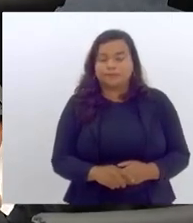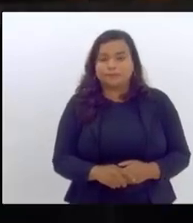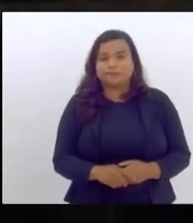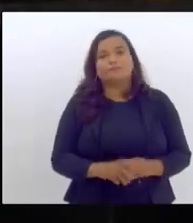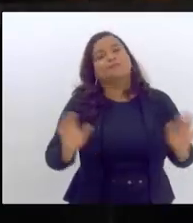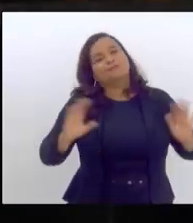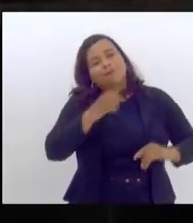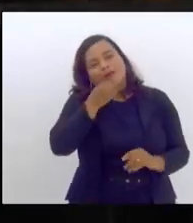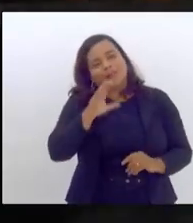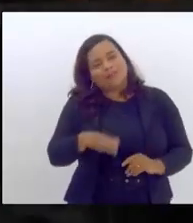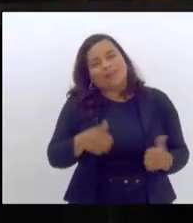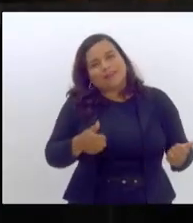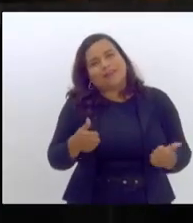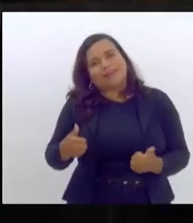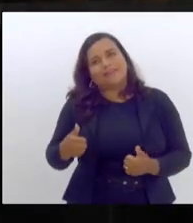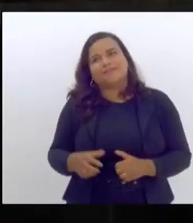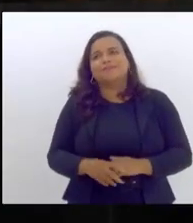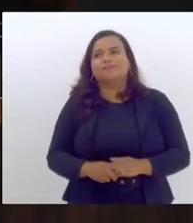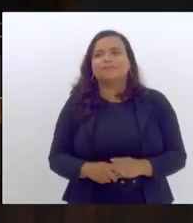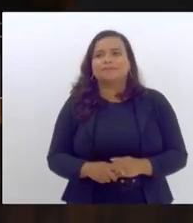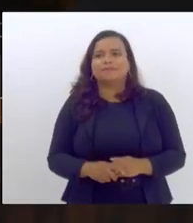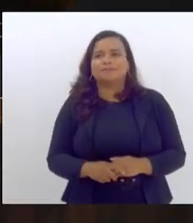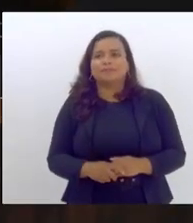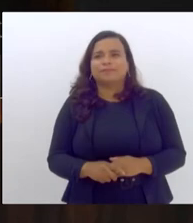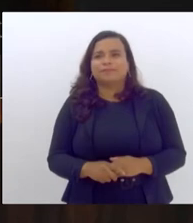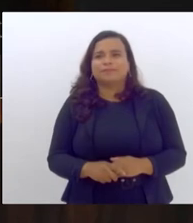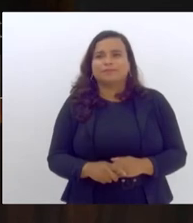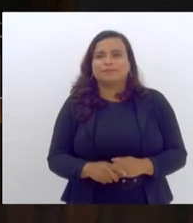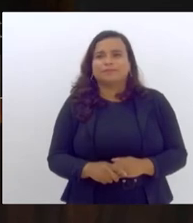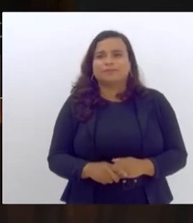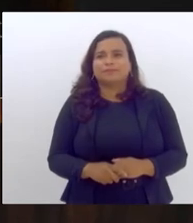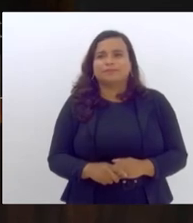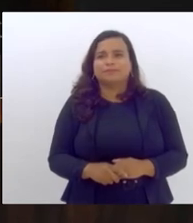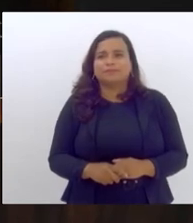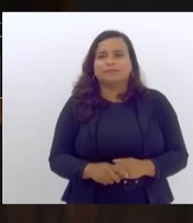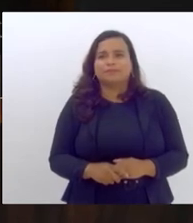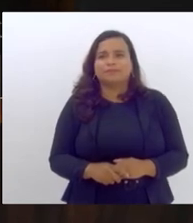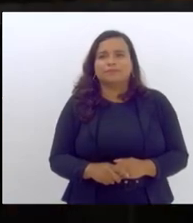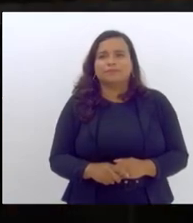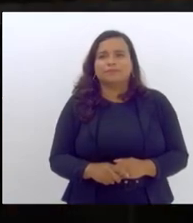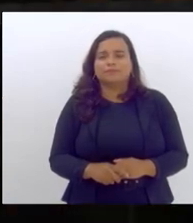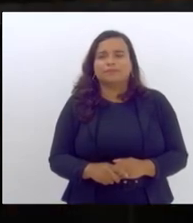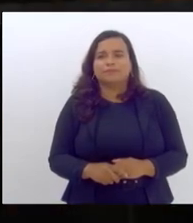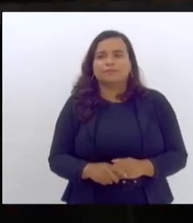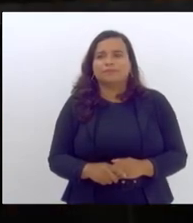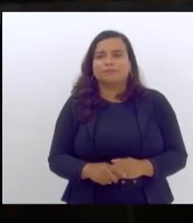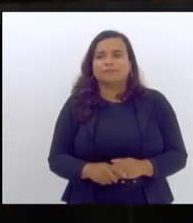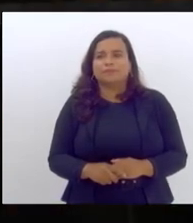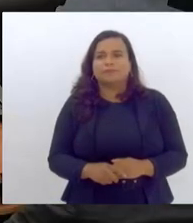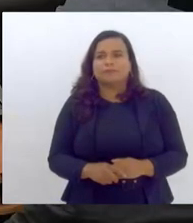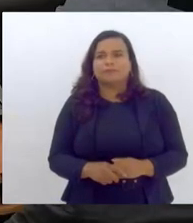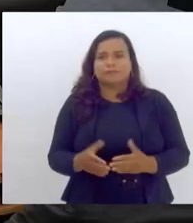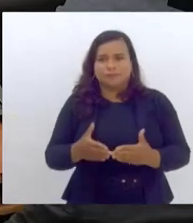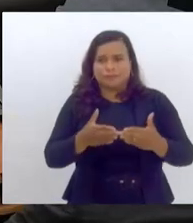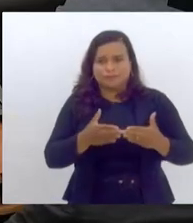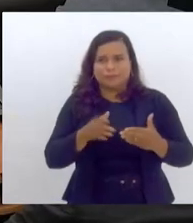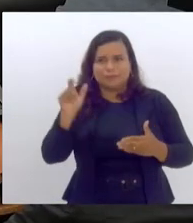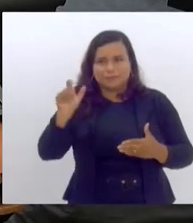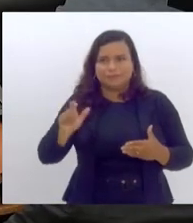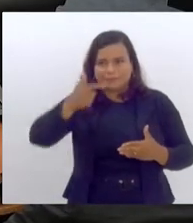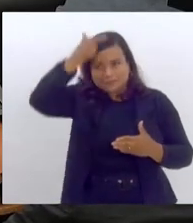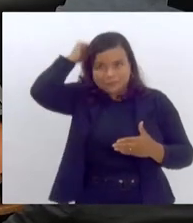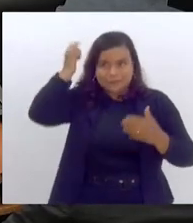Boa tarde. Sim, claro. Um minuto, Carlos Mink. Só queria que, na sua coluna de